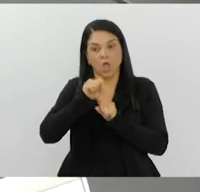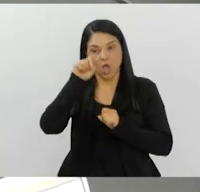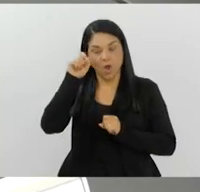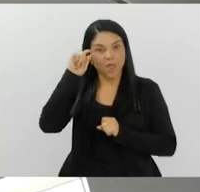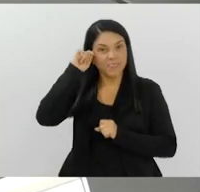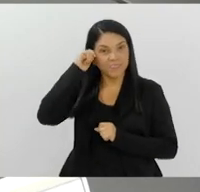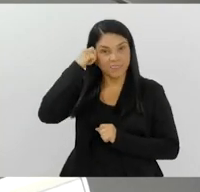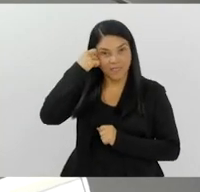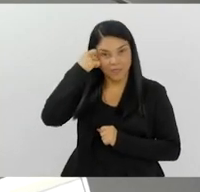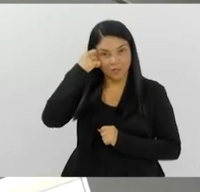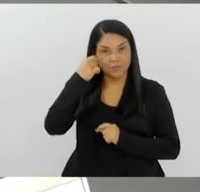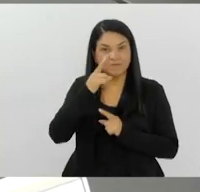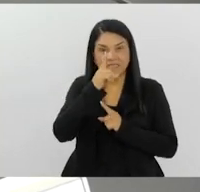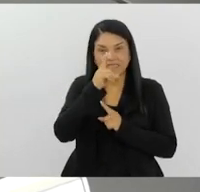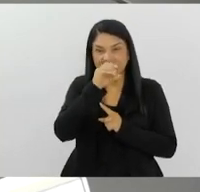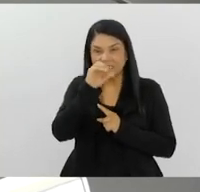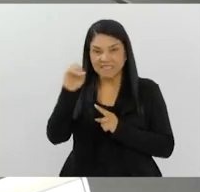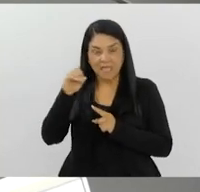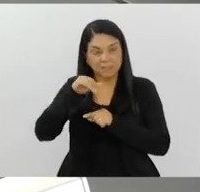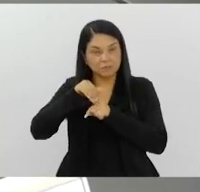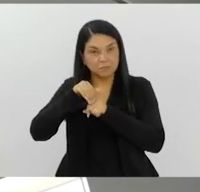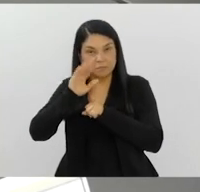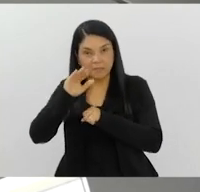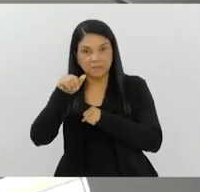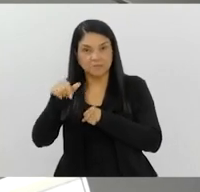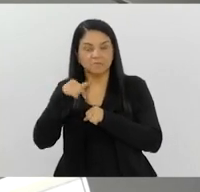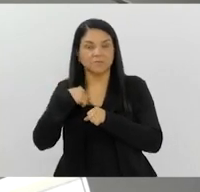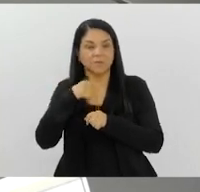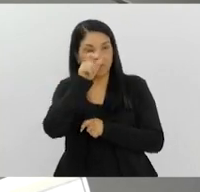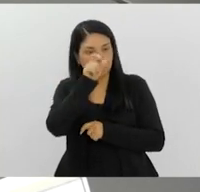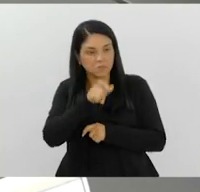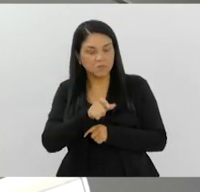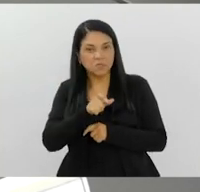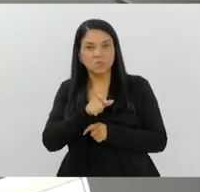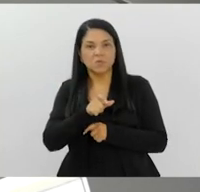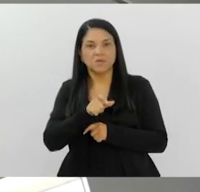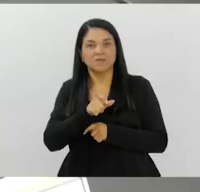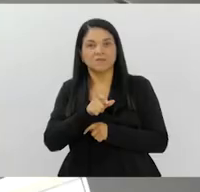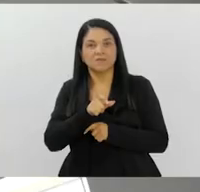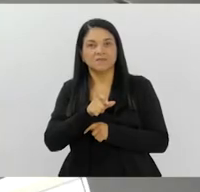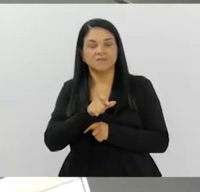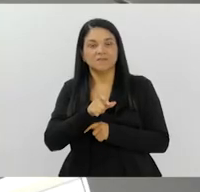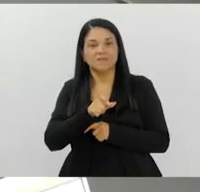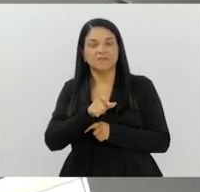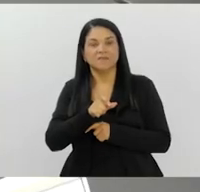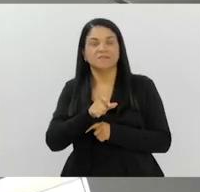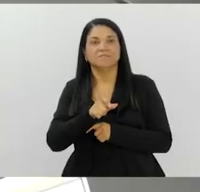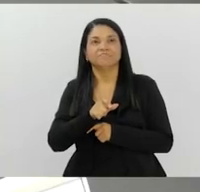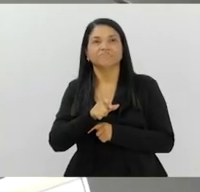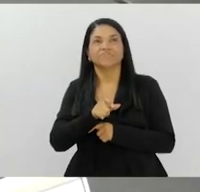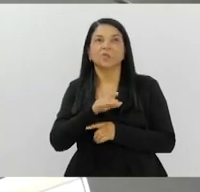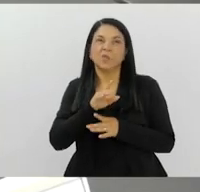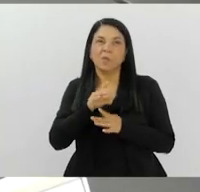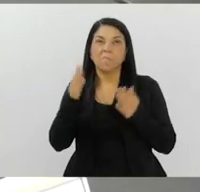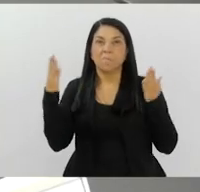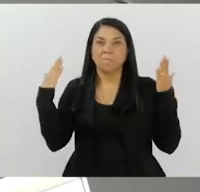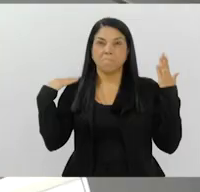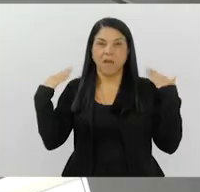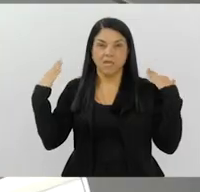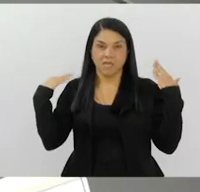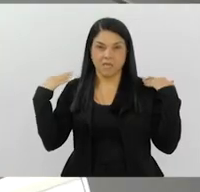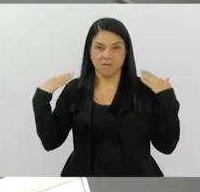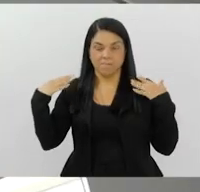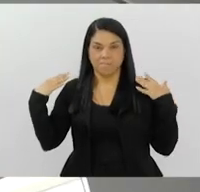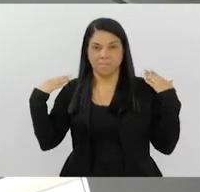100 anos ainda continua sendo uma figura não grata pro estado brasileira no caso a marinha brasileira tá